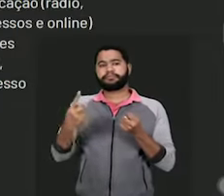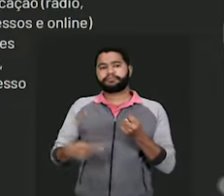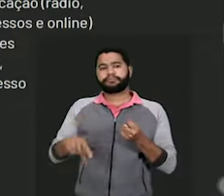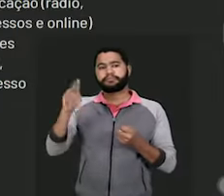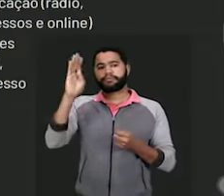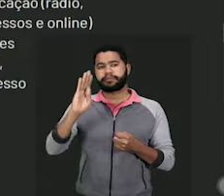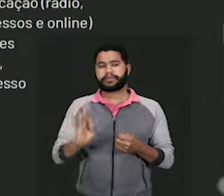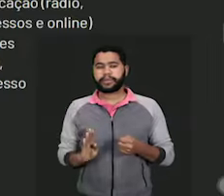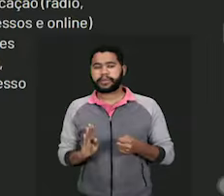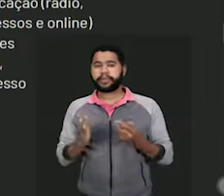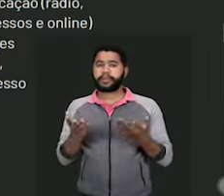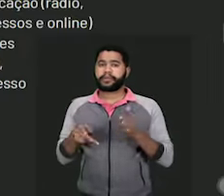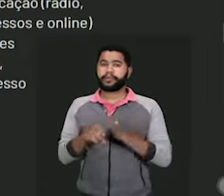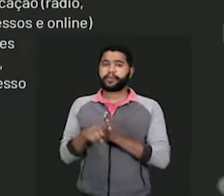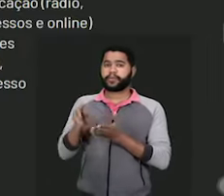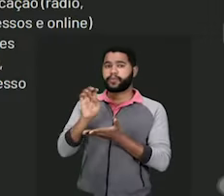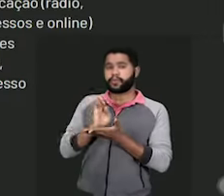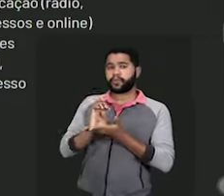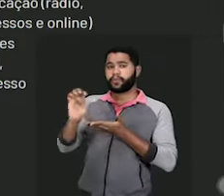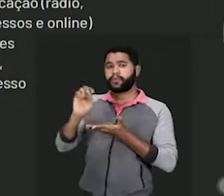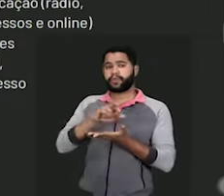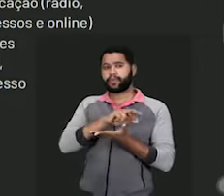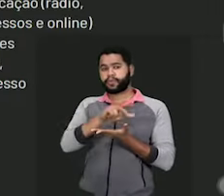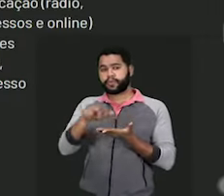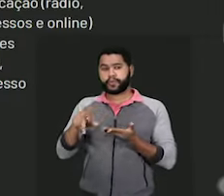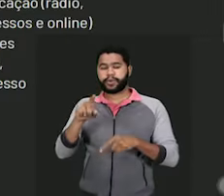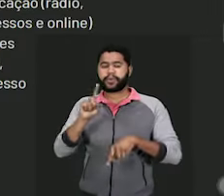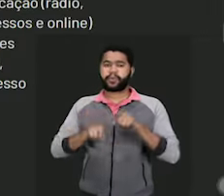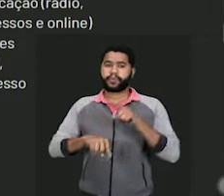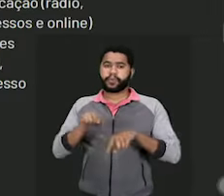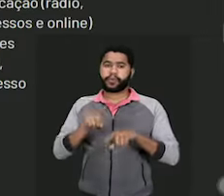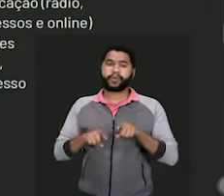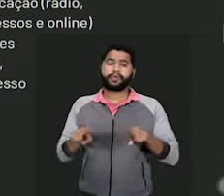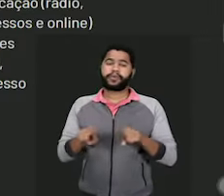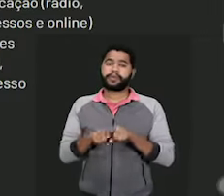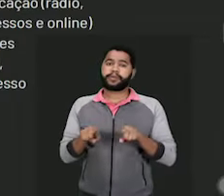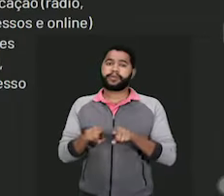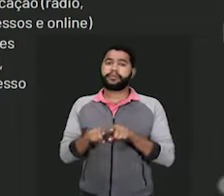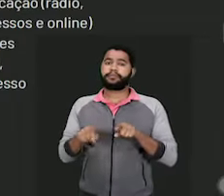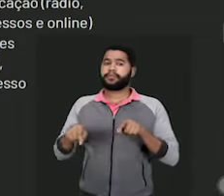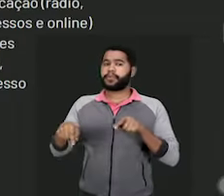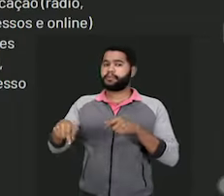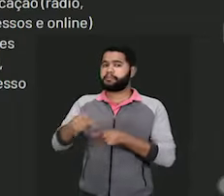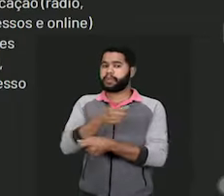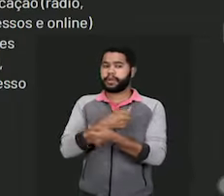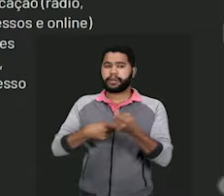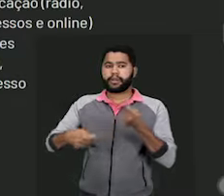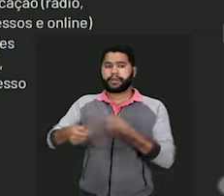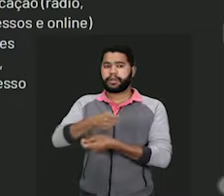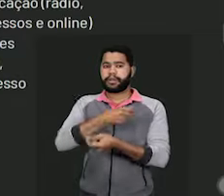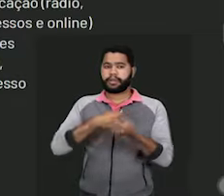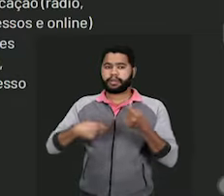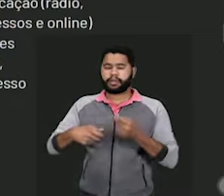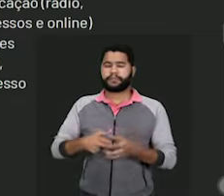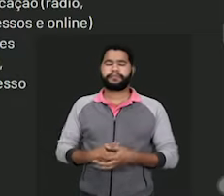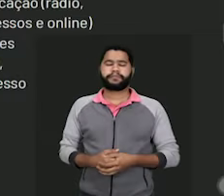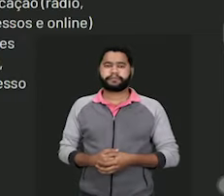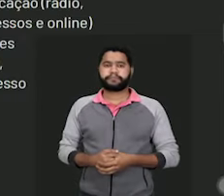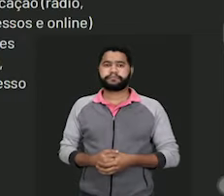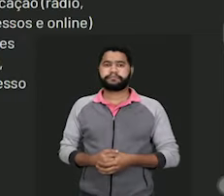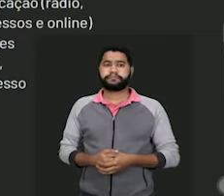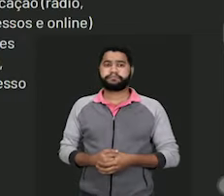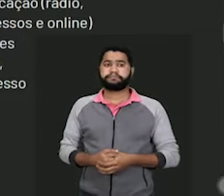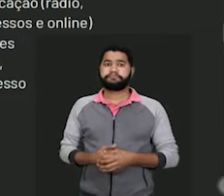brasileiro seja pela exportação de vários produtos seja pela circulação de bens e serviços